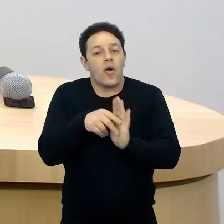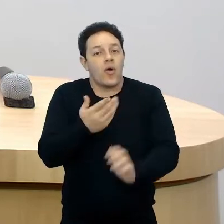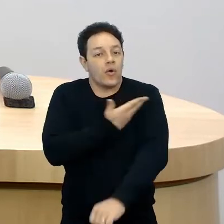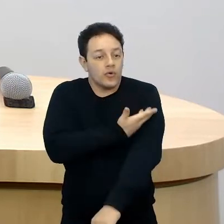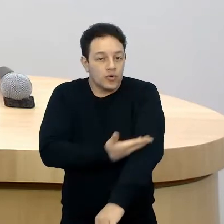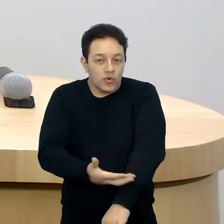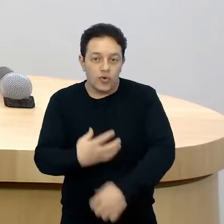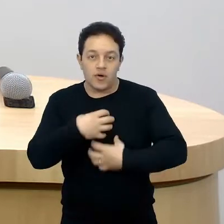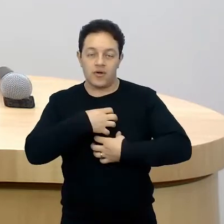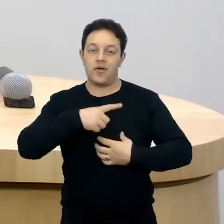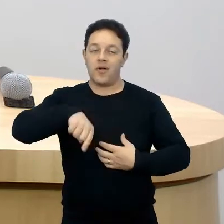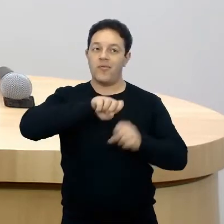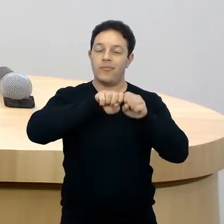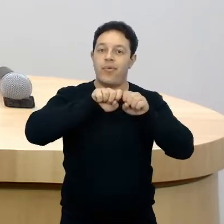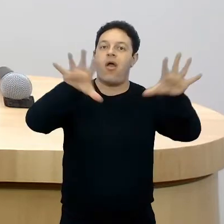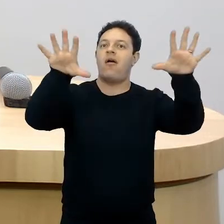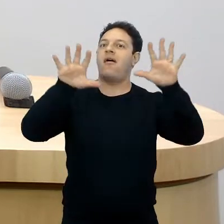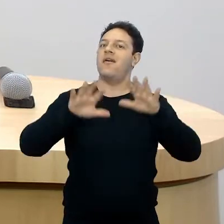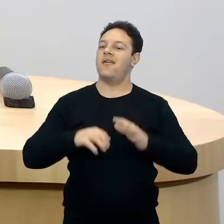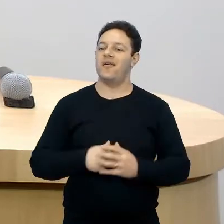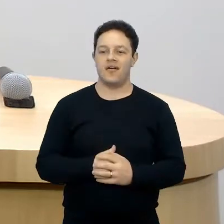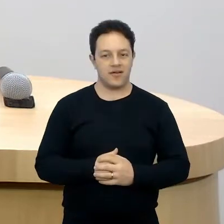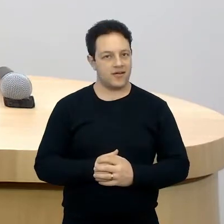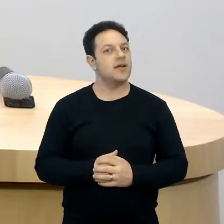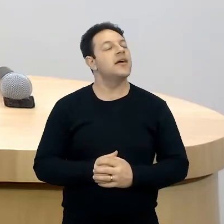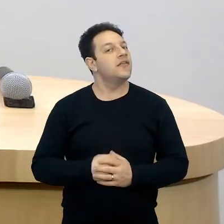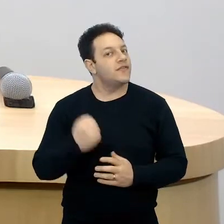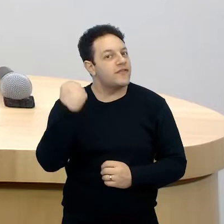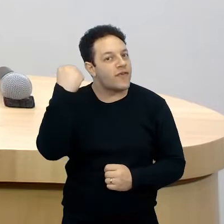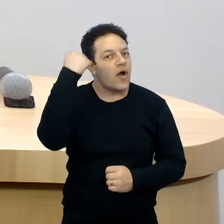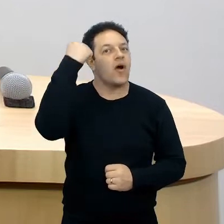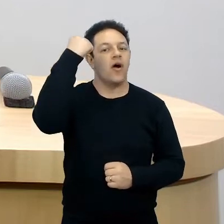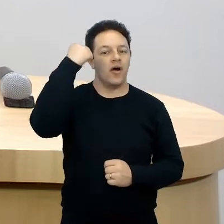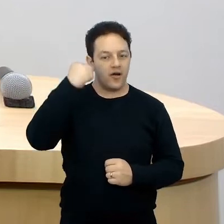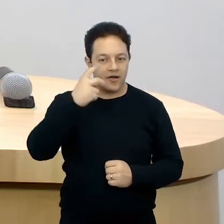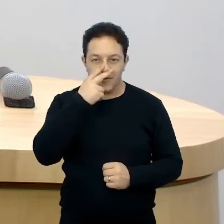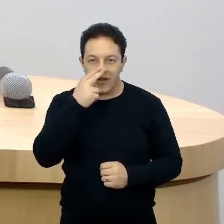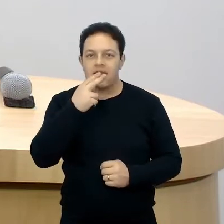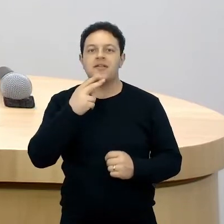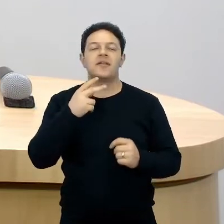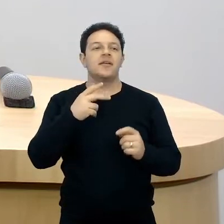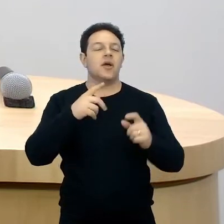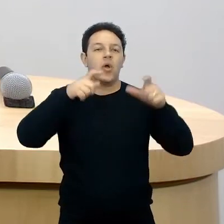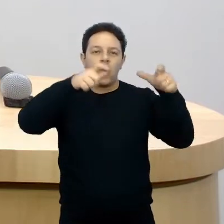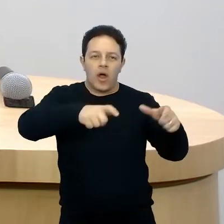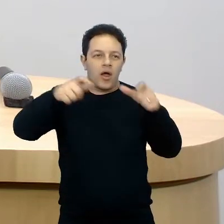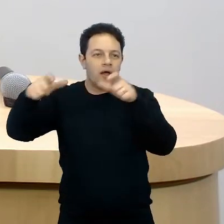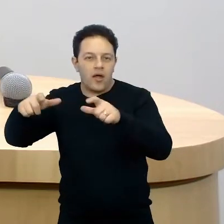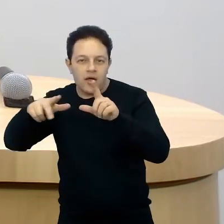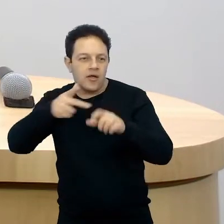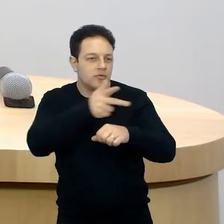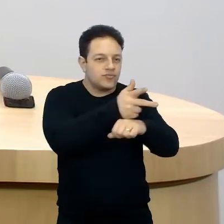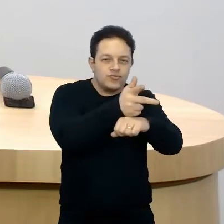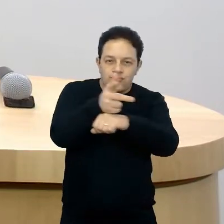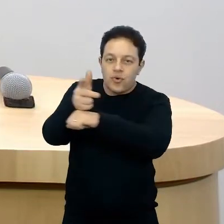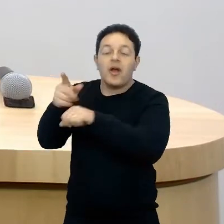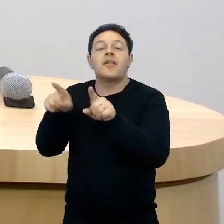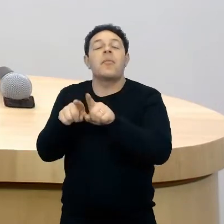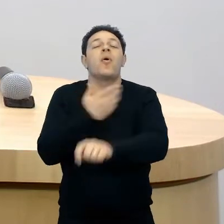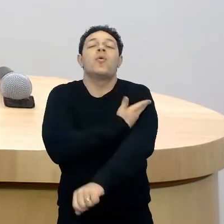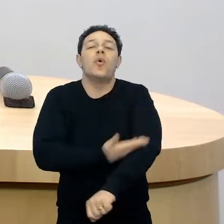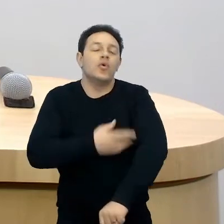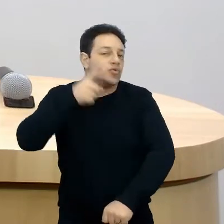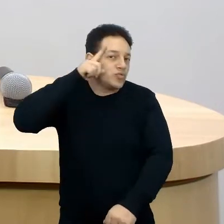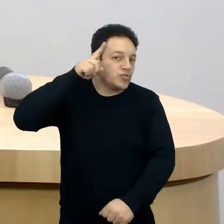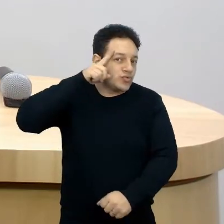é exportado. Isso tem impacto em virtude de paisagens e cotidianos